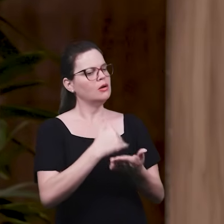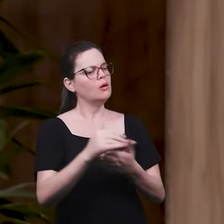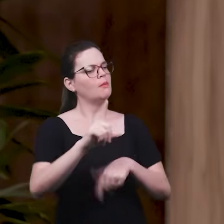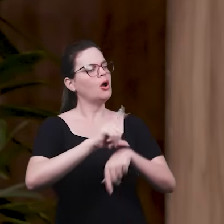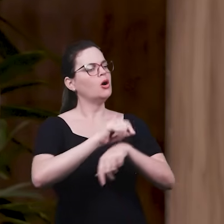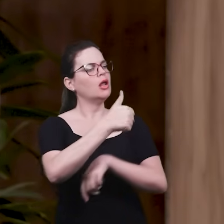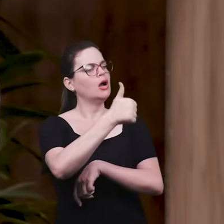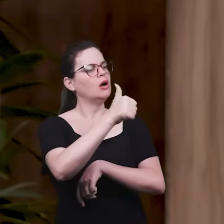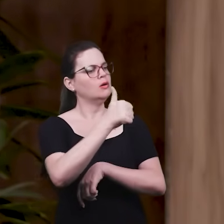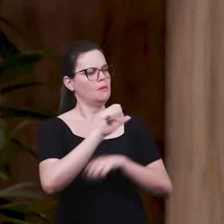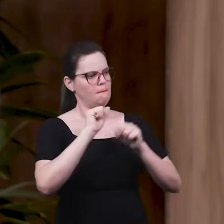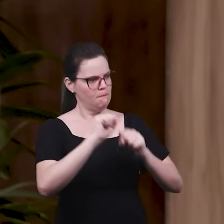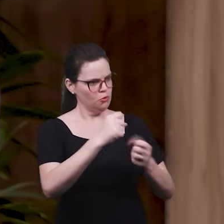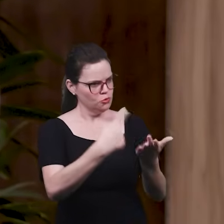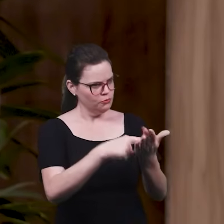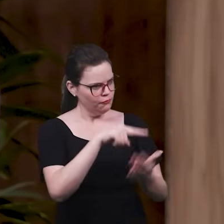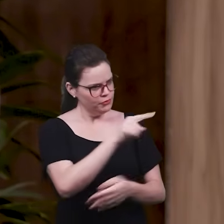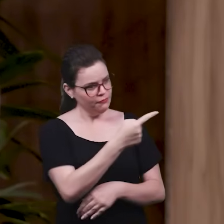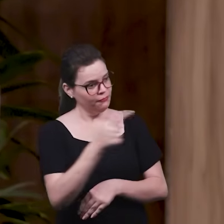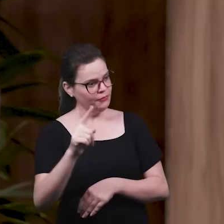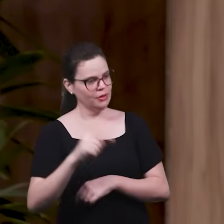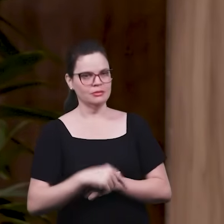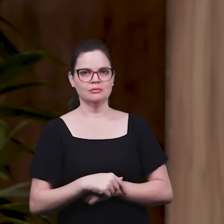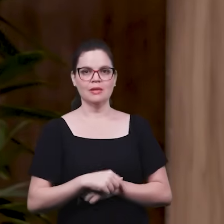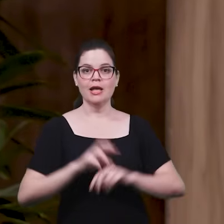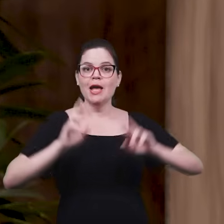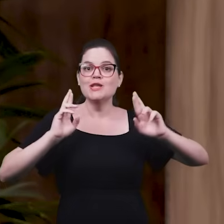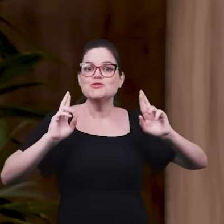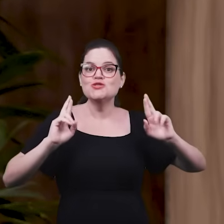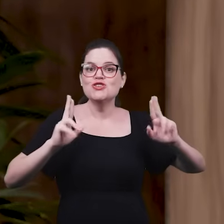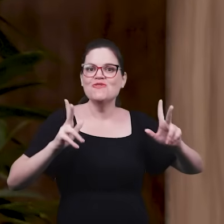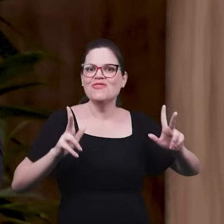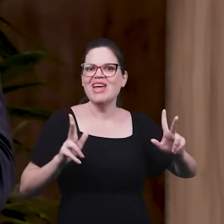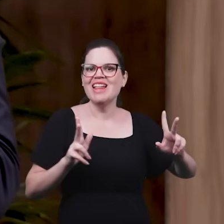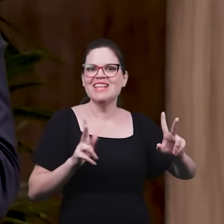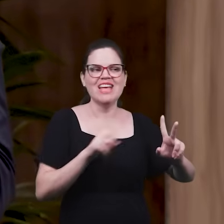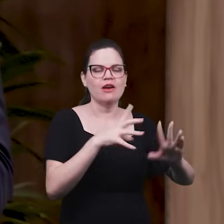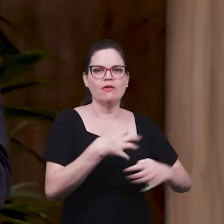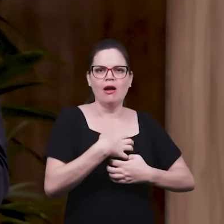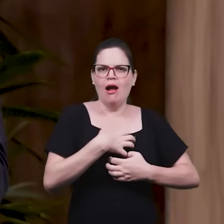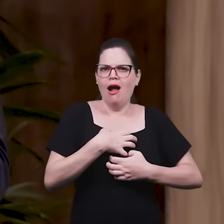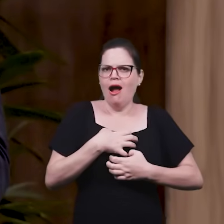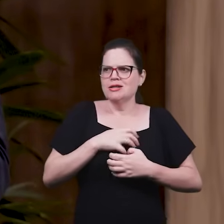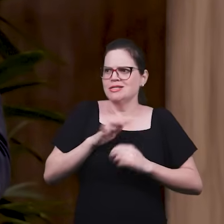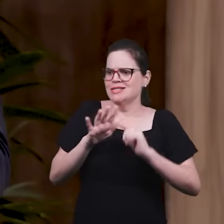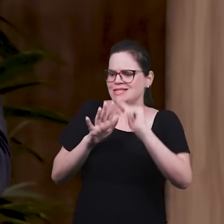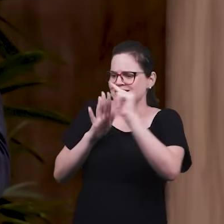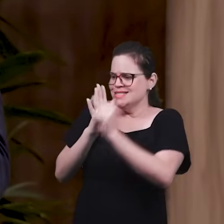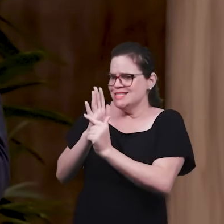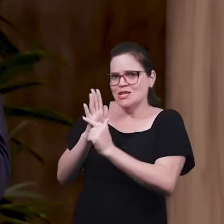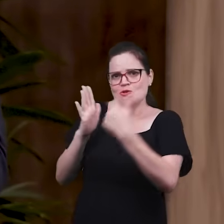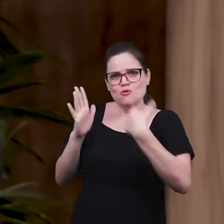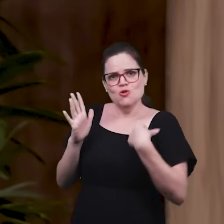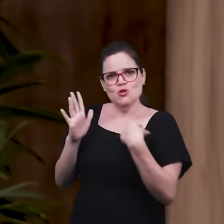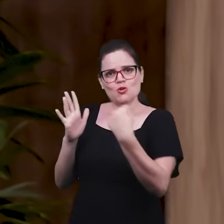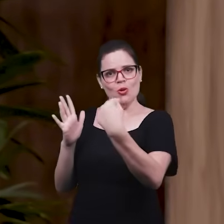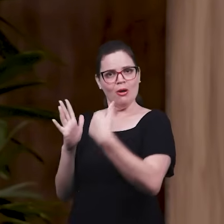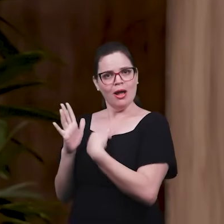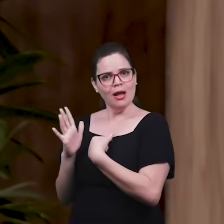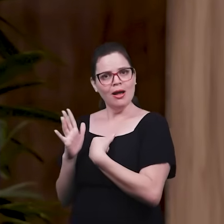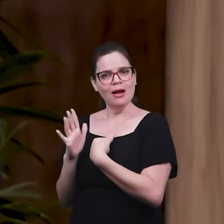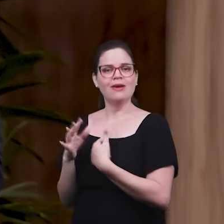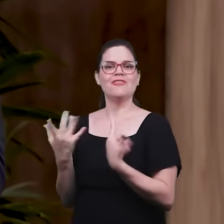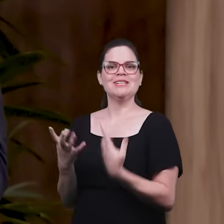nossa igreja. Posso contar contigo? Aquele diferente, convite, né, para aquela pessoa vai ser diferente. Porque ela está vendo que é um